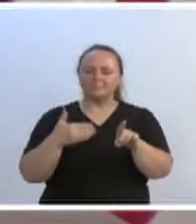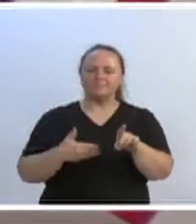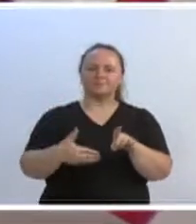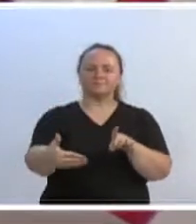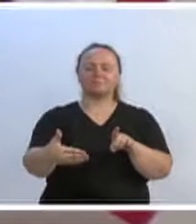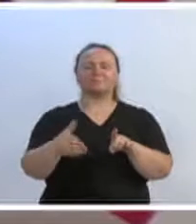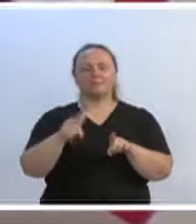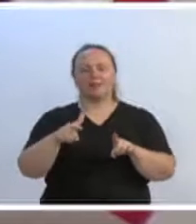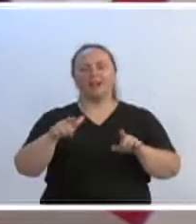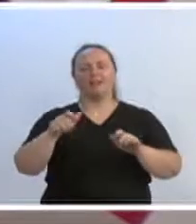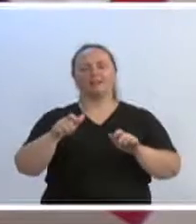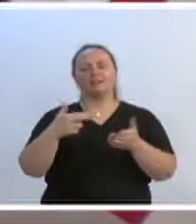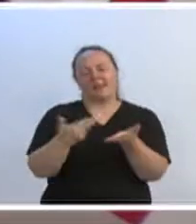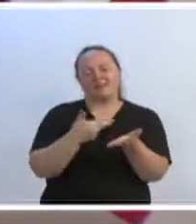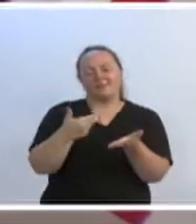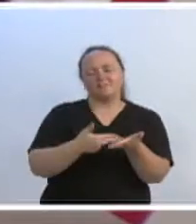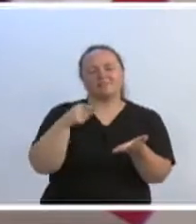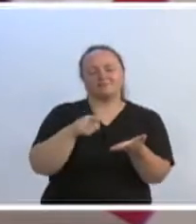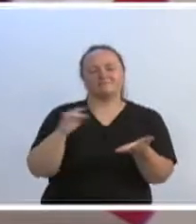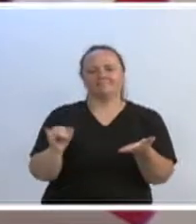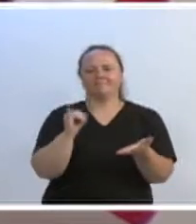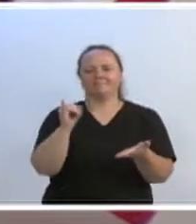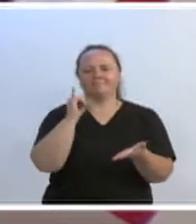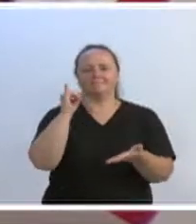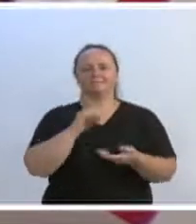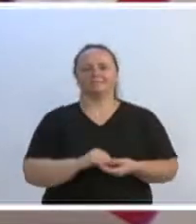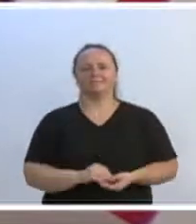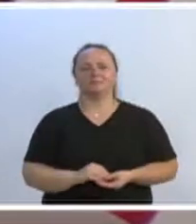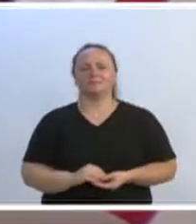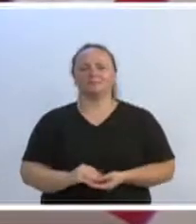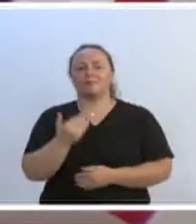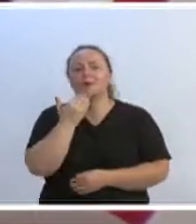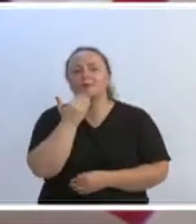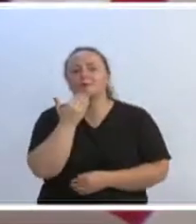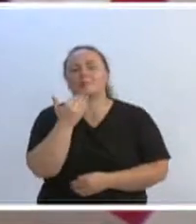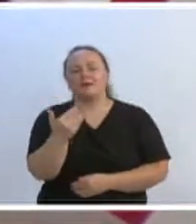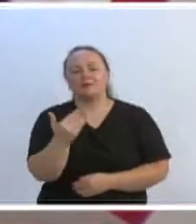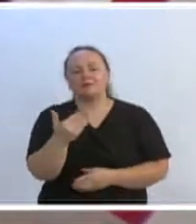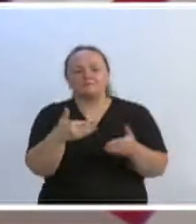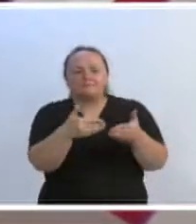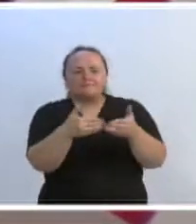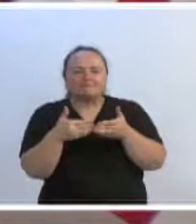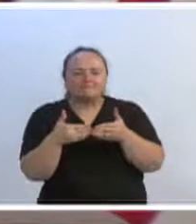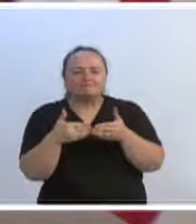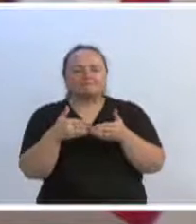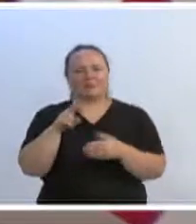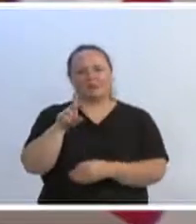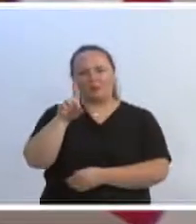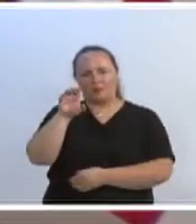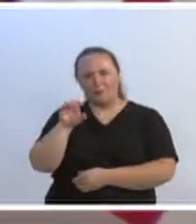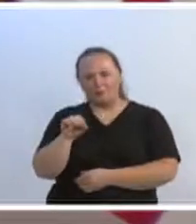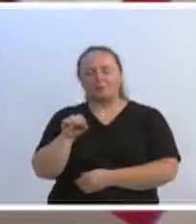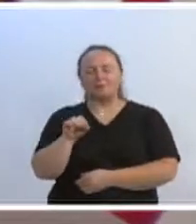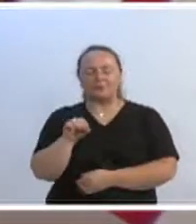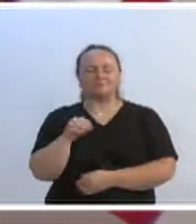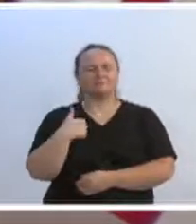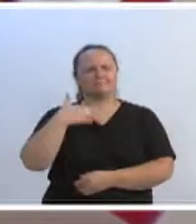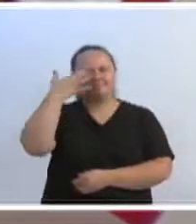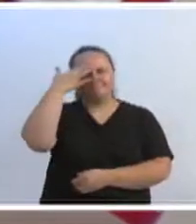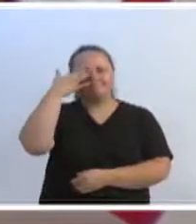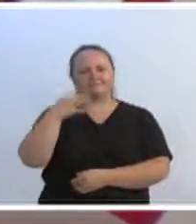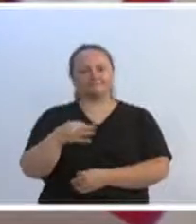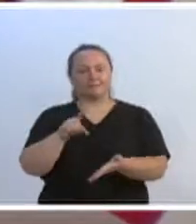senhores e senhoras. Boa noite, presidente que dirige a Casa do Povo nesta noite solene, Silvio Zimmermann. Quero